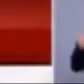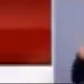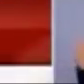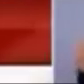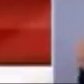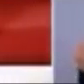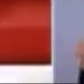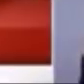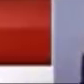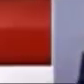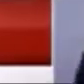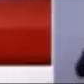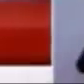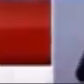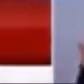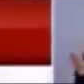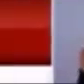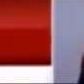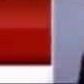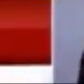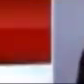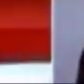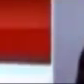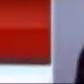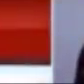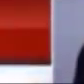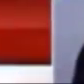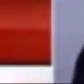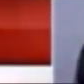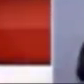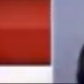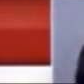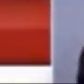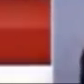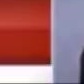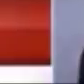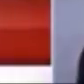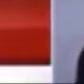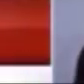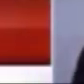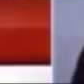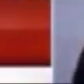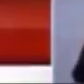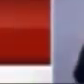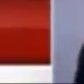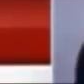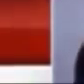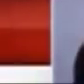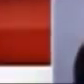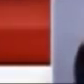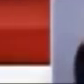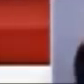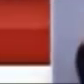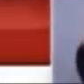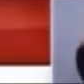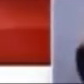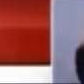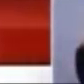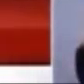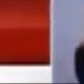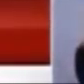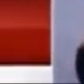não não sai qual é que vai ser a posição de projetar que não os dois não têm essa visão a crítica desde que assumiu